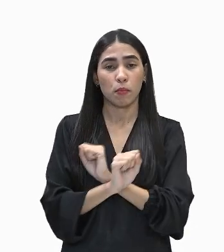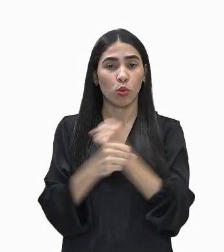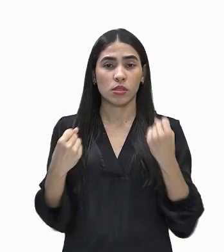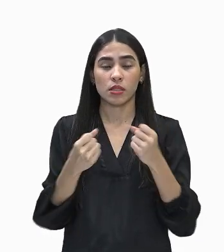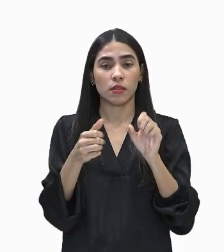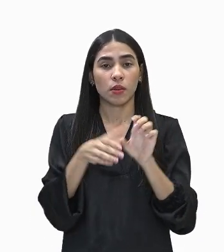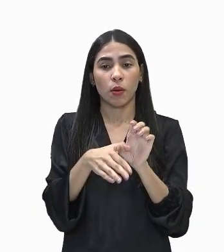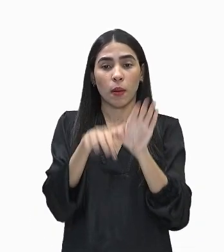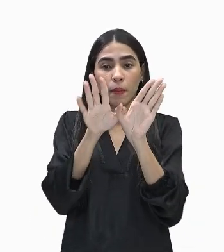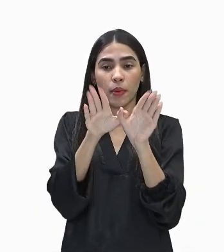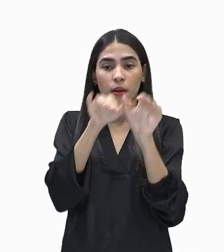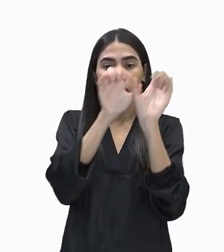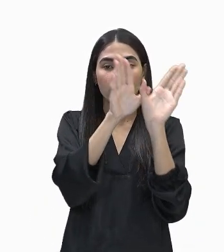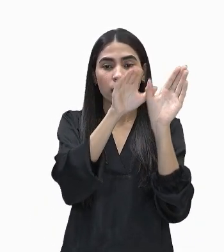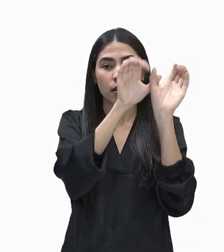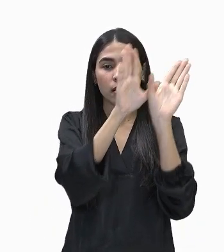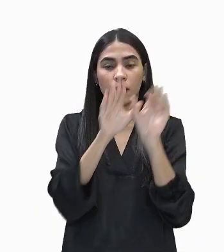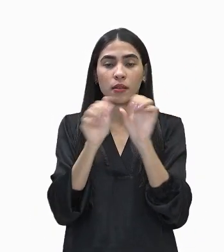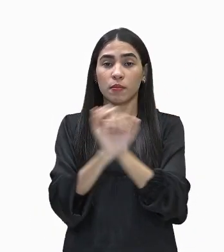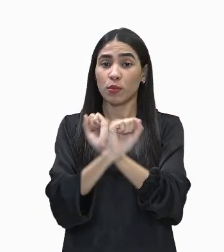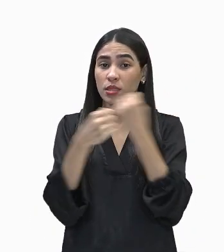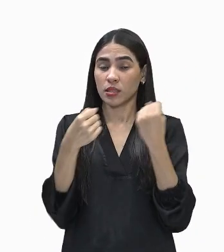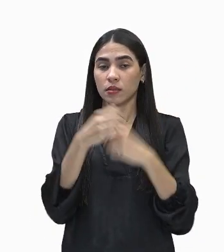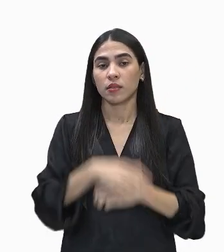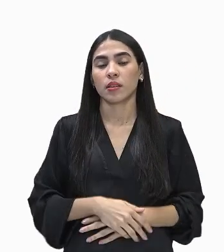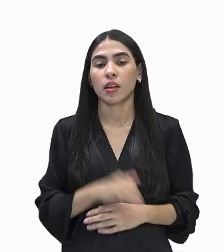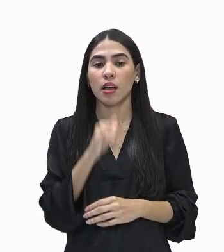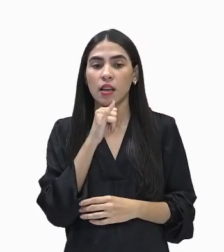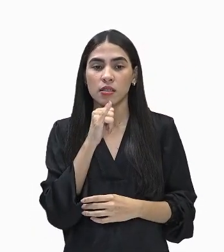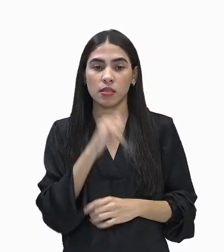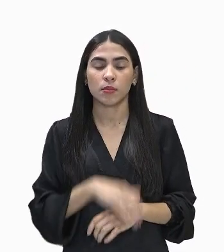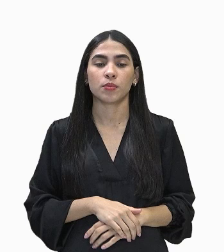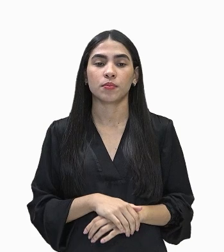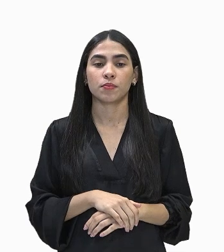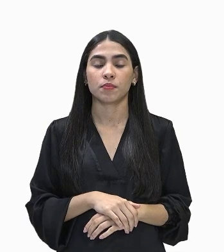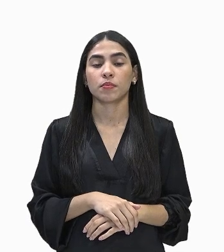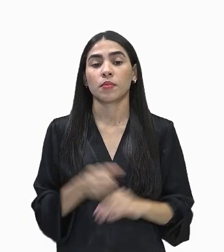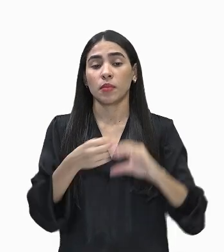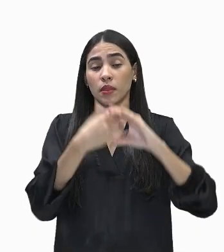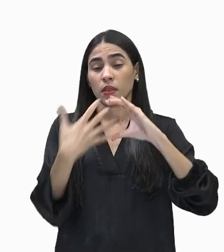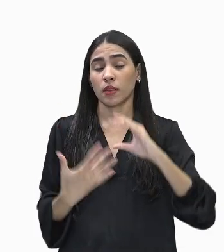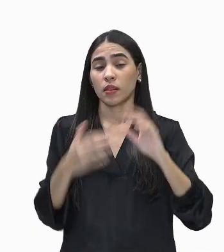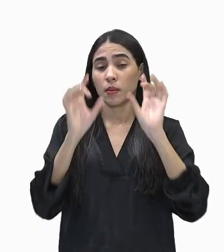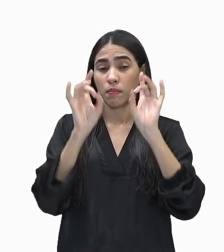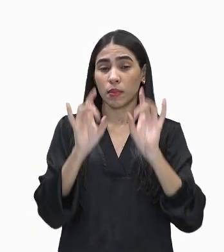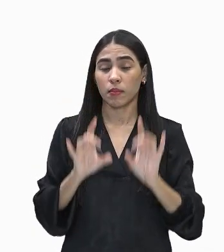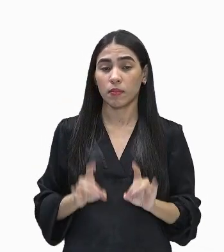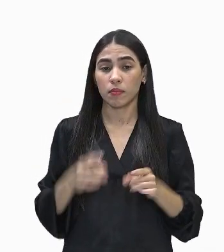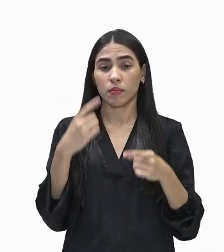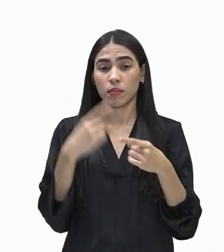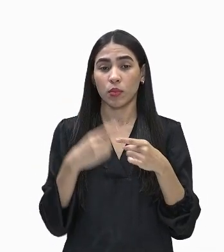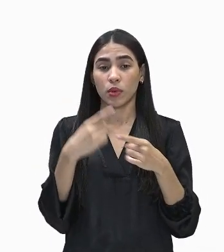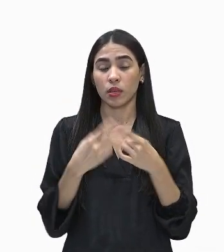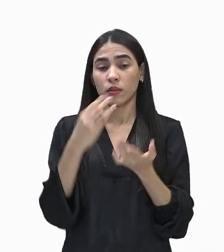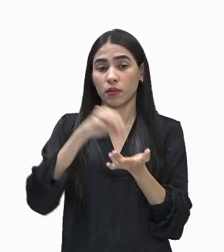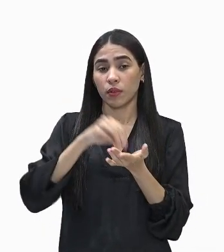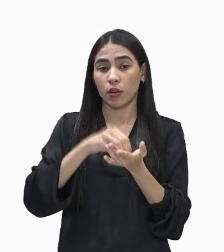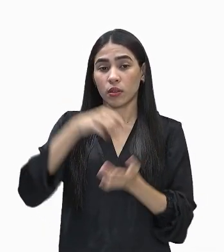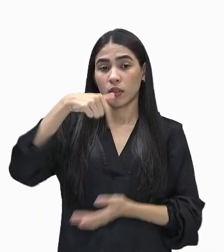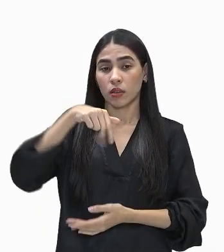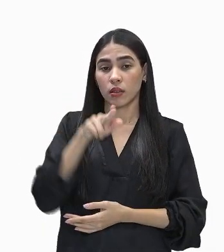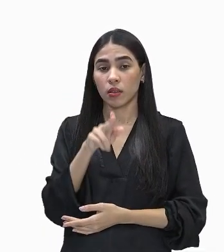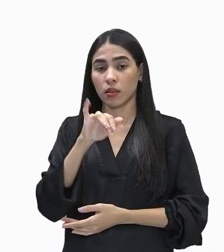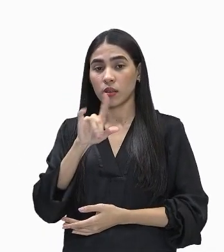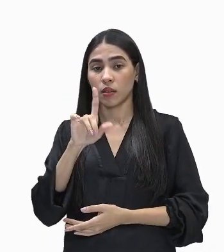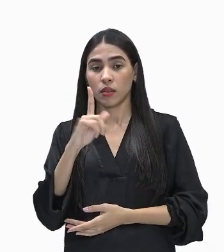já vamos supor nessa característica em específico que, por causa disso, os